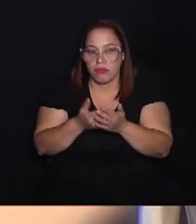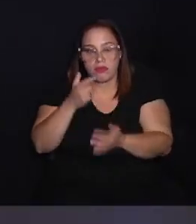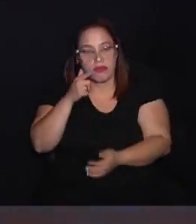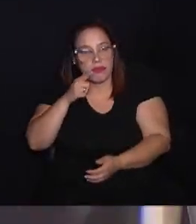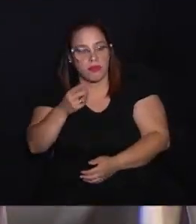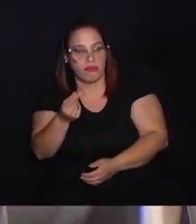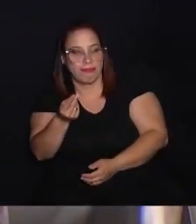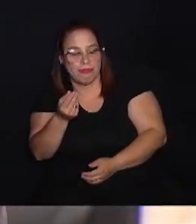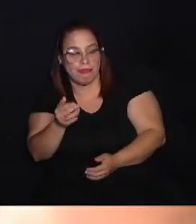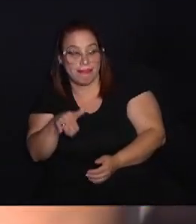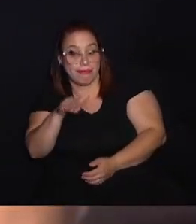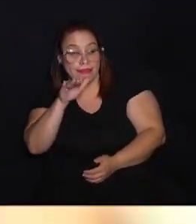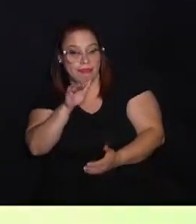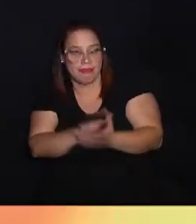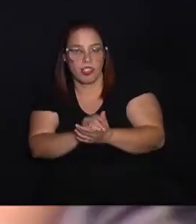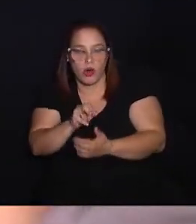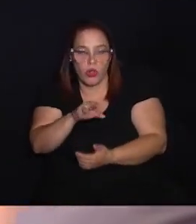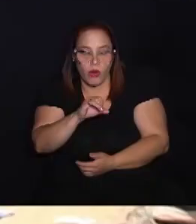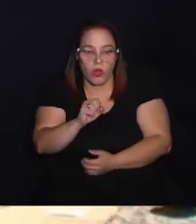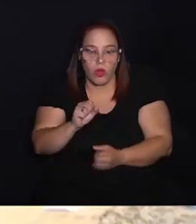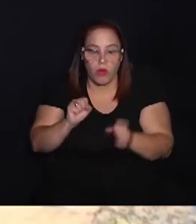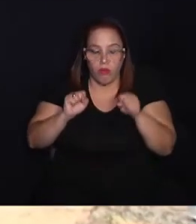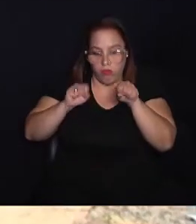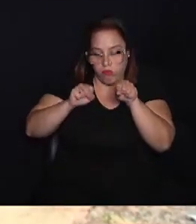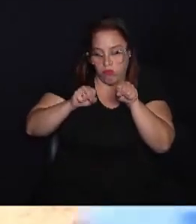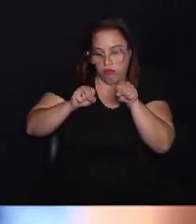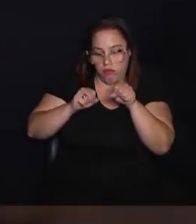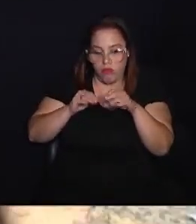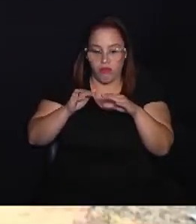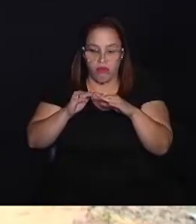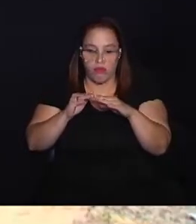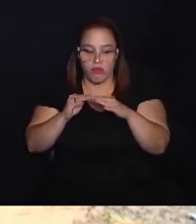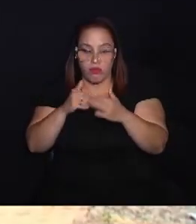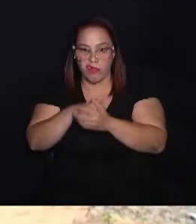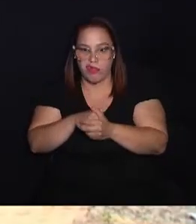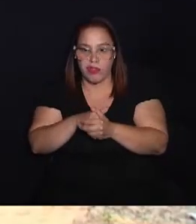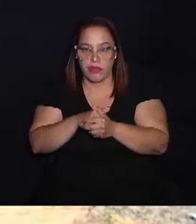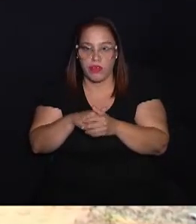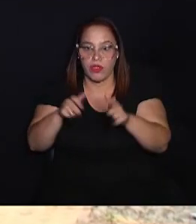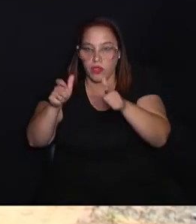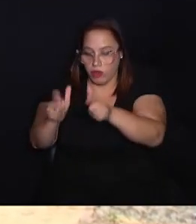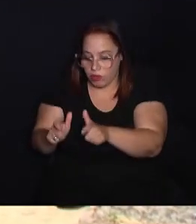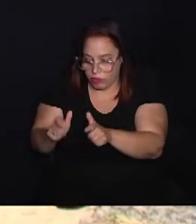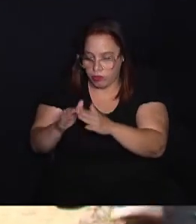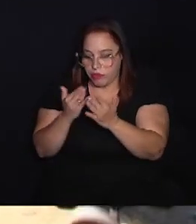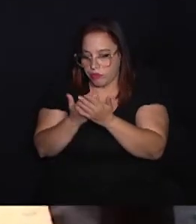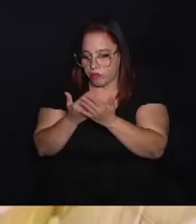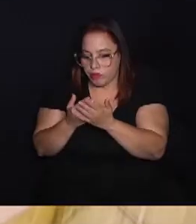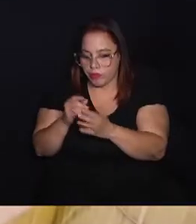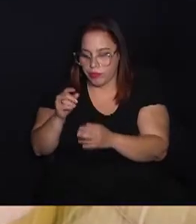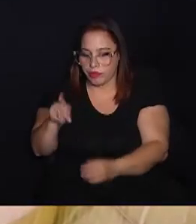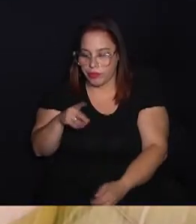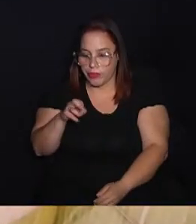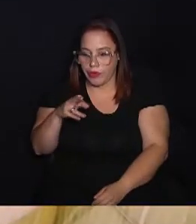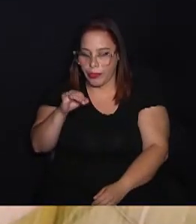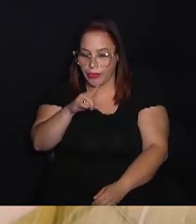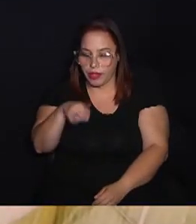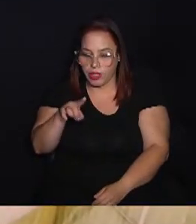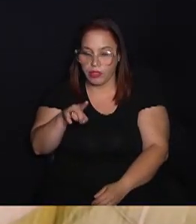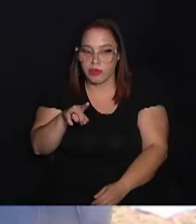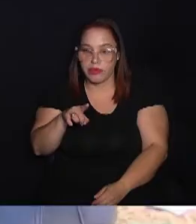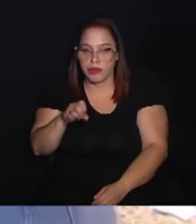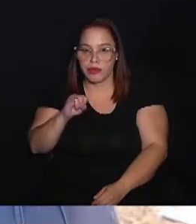sentar, infelizmente. Chato, né? Muito chato isso, né? Não é legal, né? Fazer sujeira na cidade, né? Eu gosto de eleição